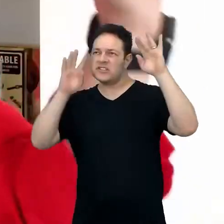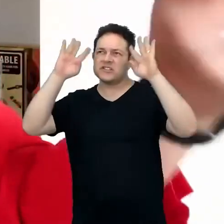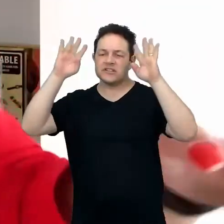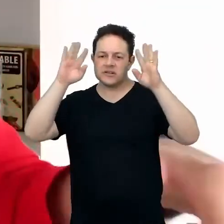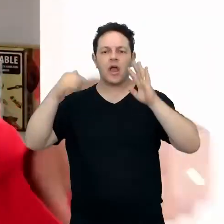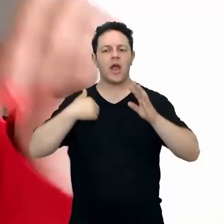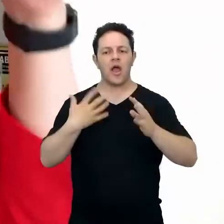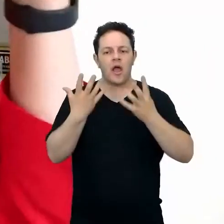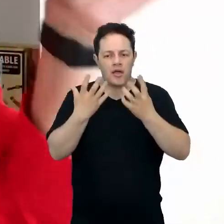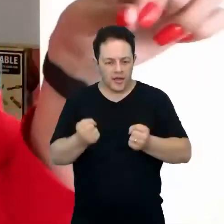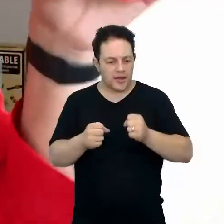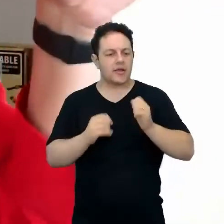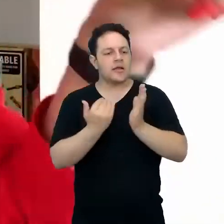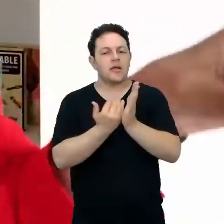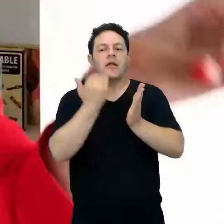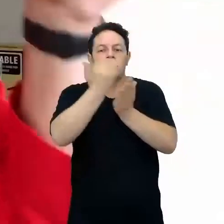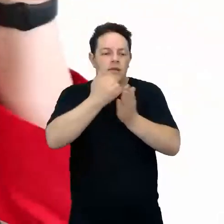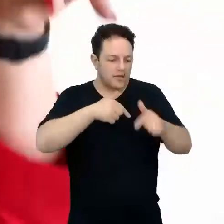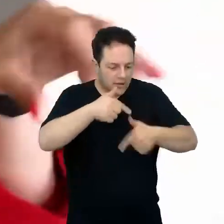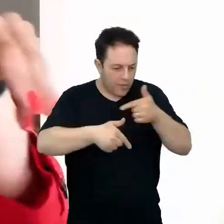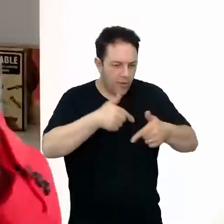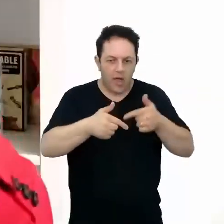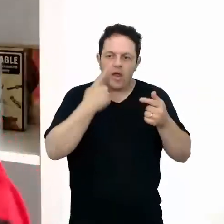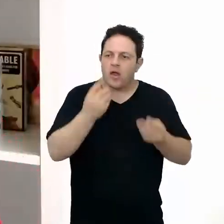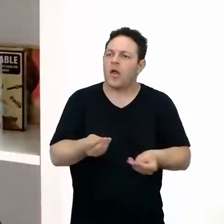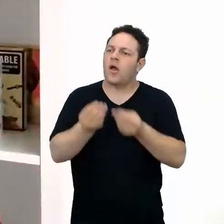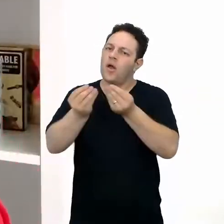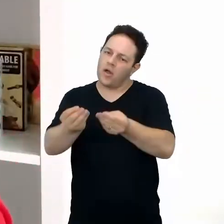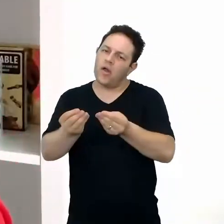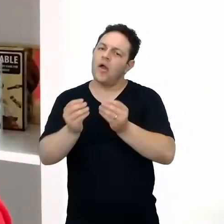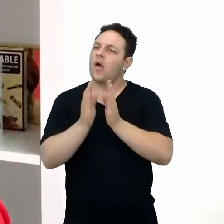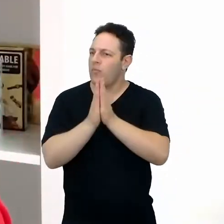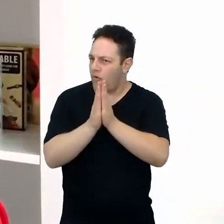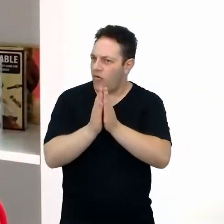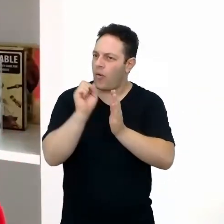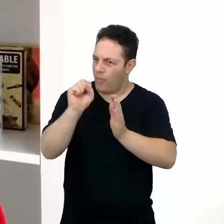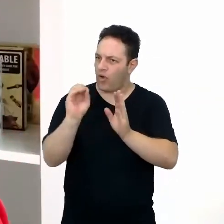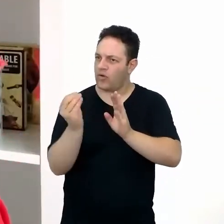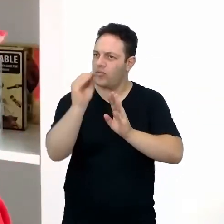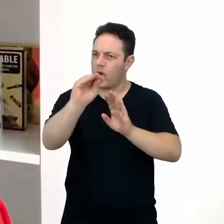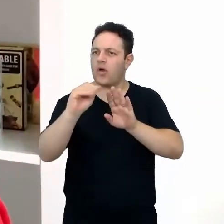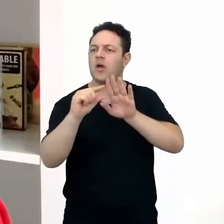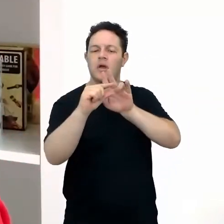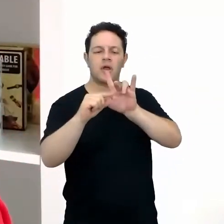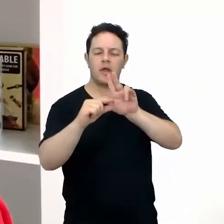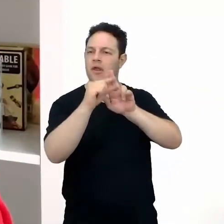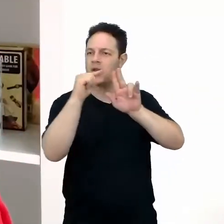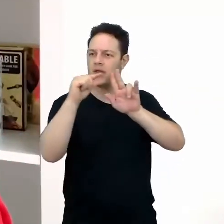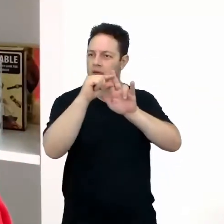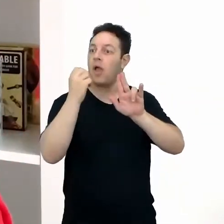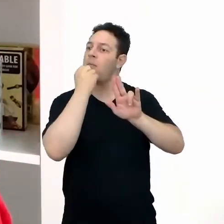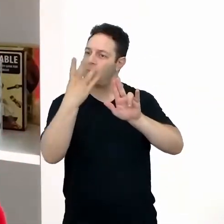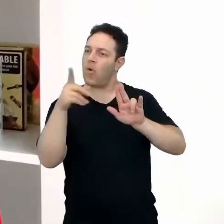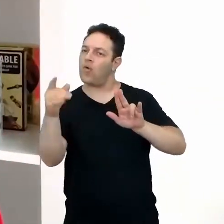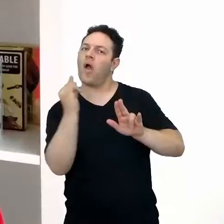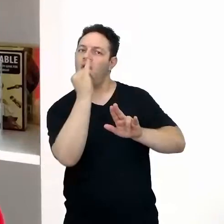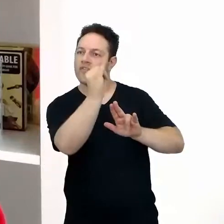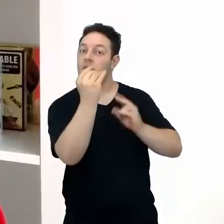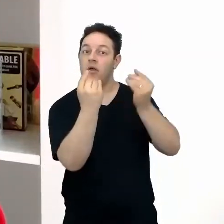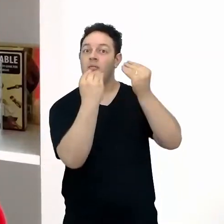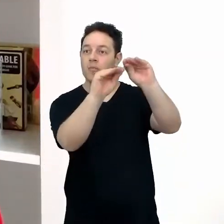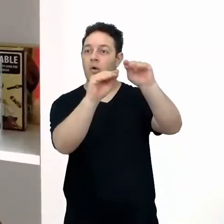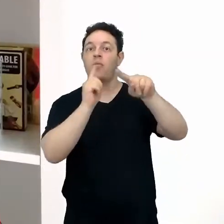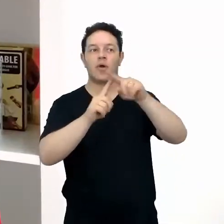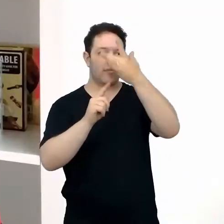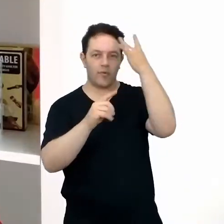faria um trabalho excelente, no final ainda falaria: por favor, me recomenda no LinkedIn, porque eu sei que essas recomendações são ativas na